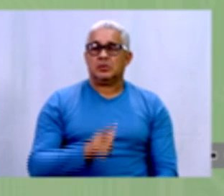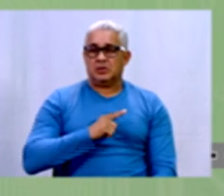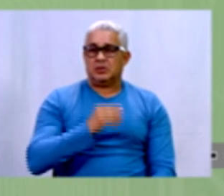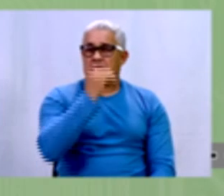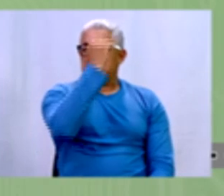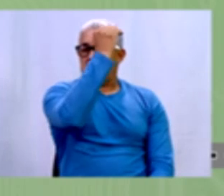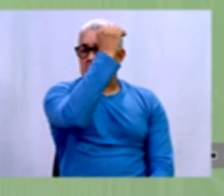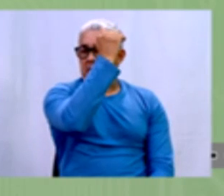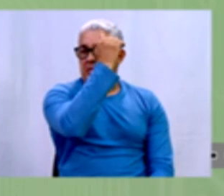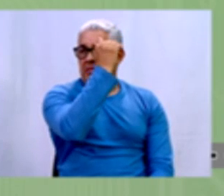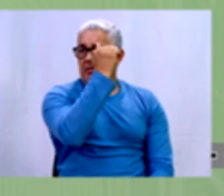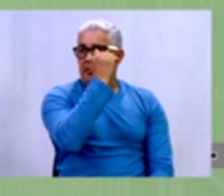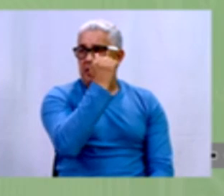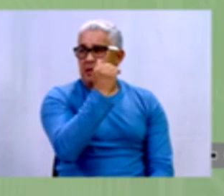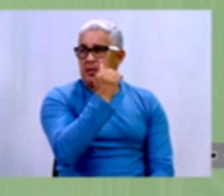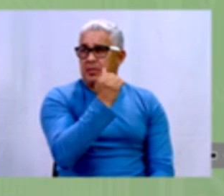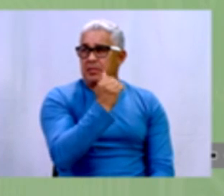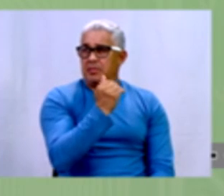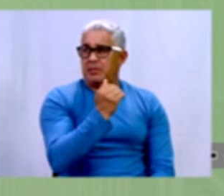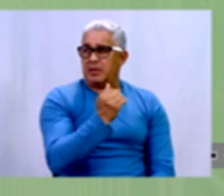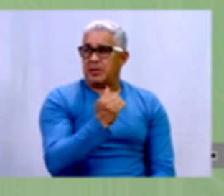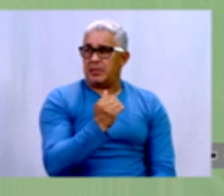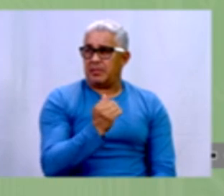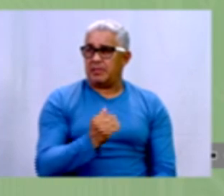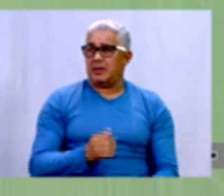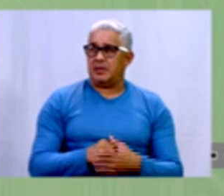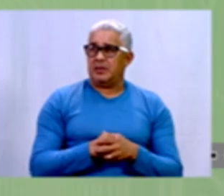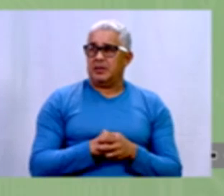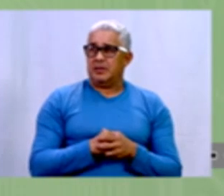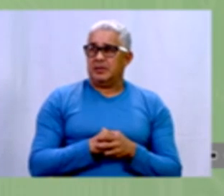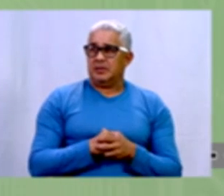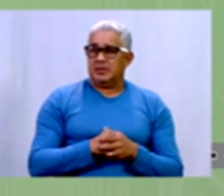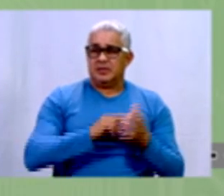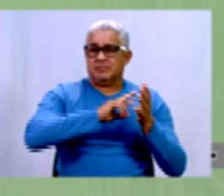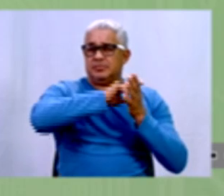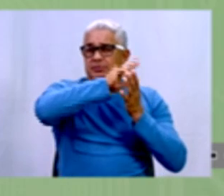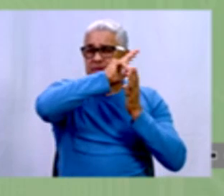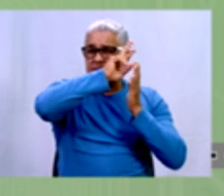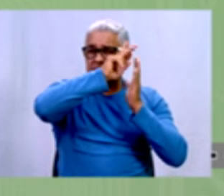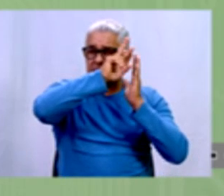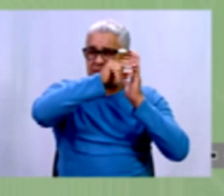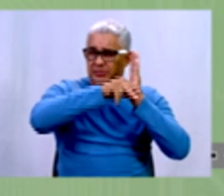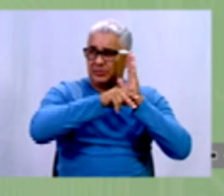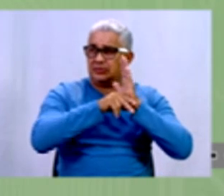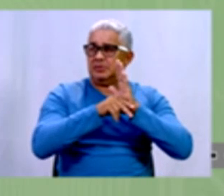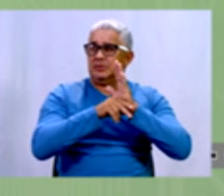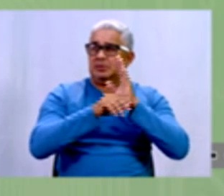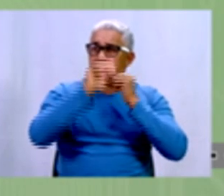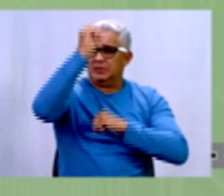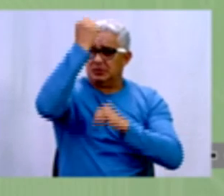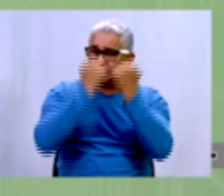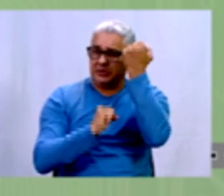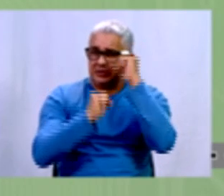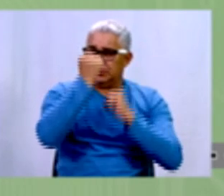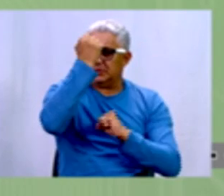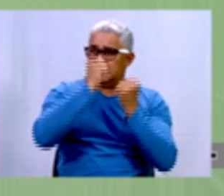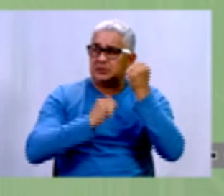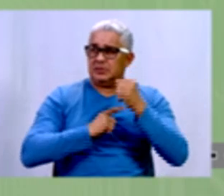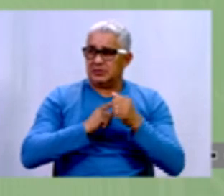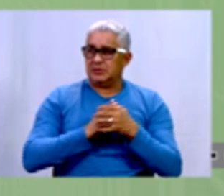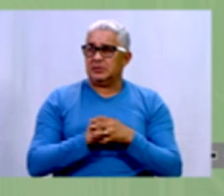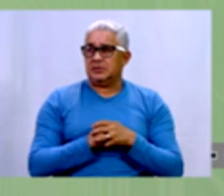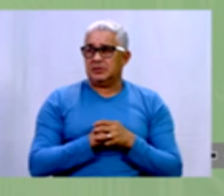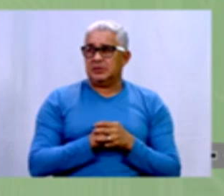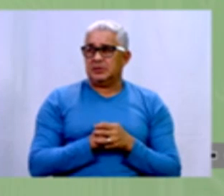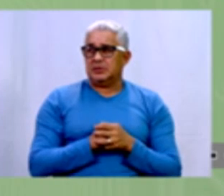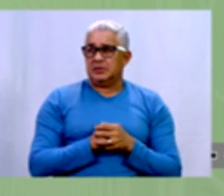a Microsoft, o Yahoo, o Google, a Philips, a Siemens, a Nokia, entre